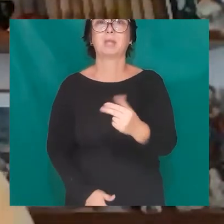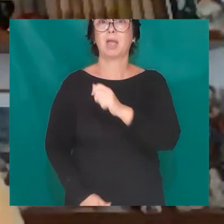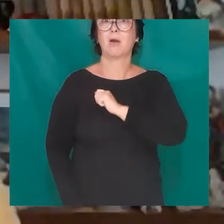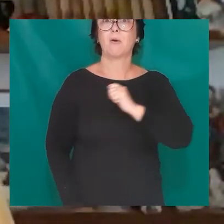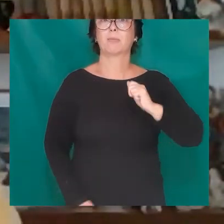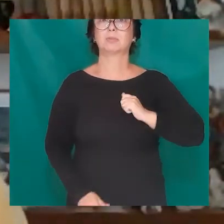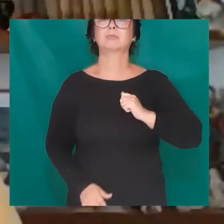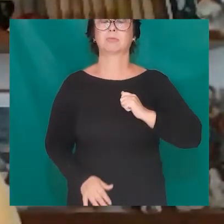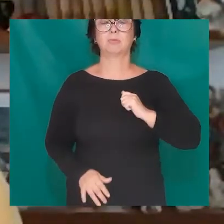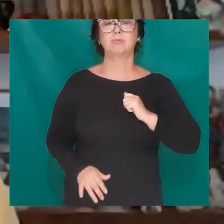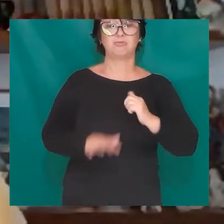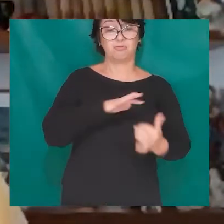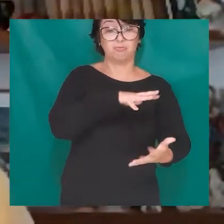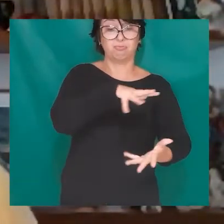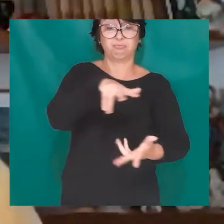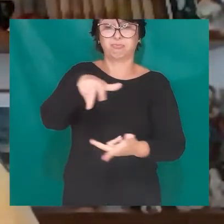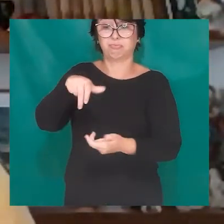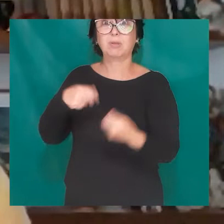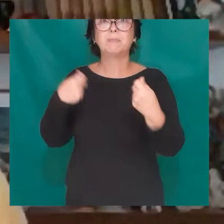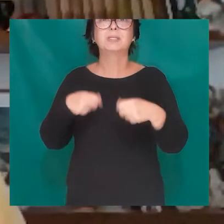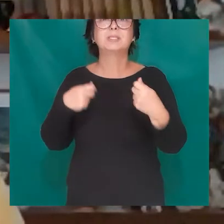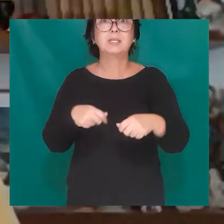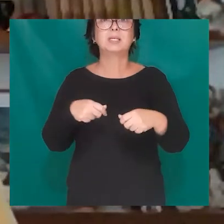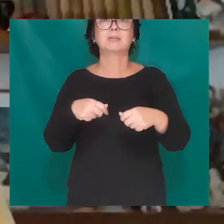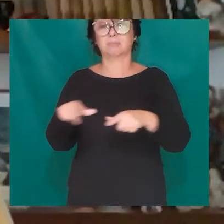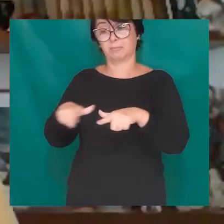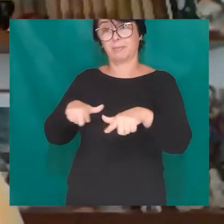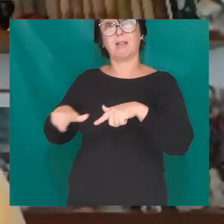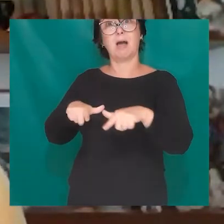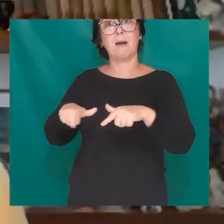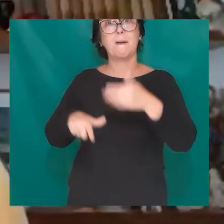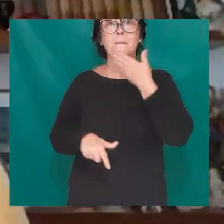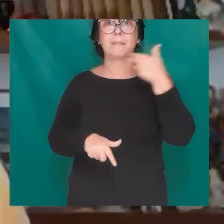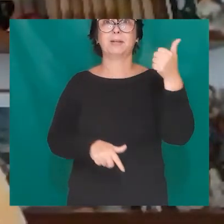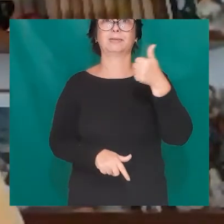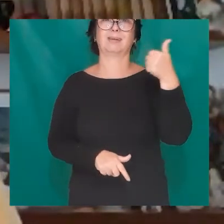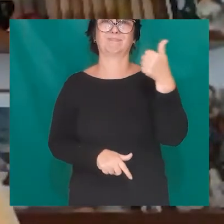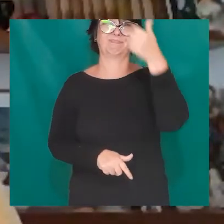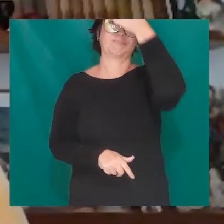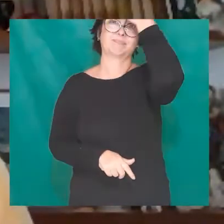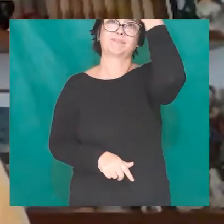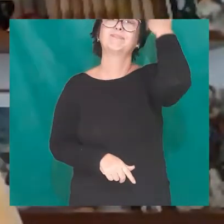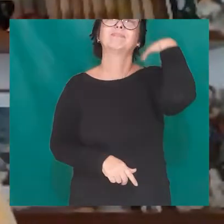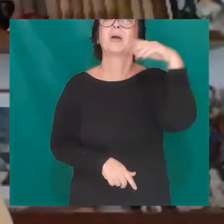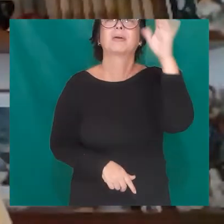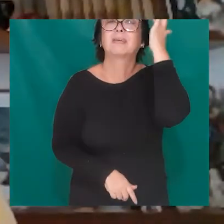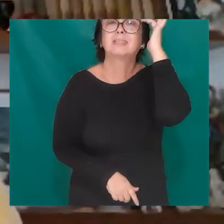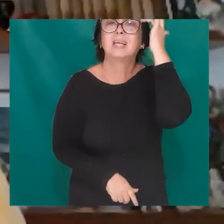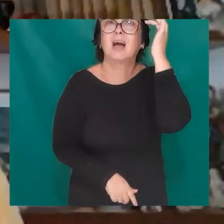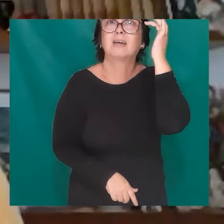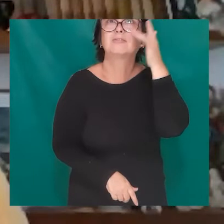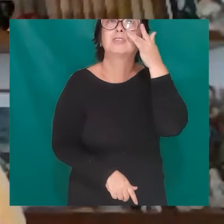compositores e verdadeiros universos a serem explorados, assim. O que você acha que pode ser uma maneira da gente ter, de certa